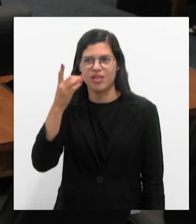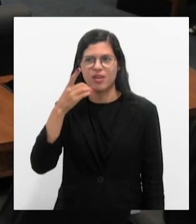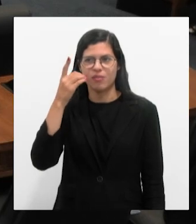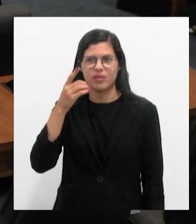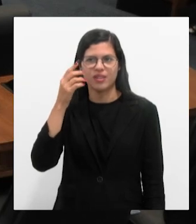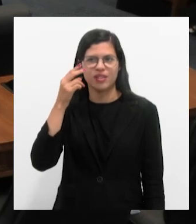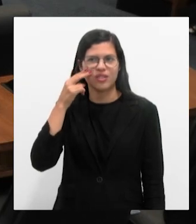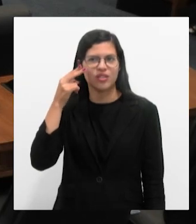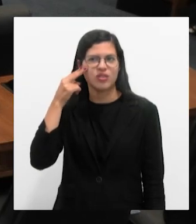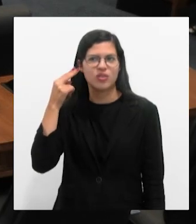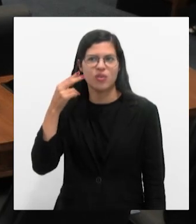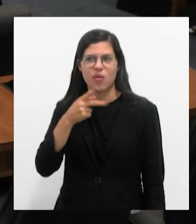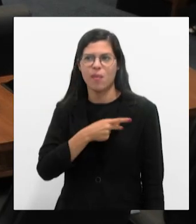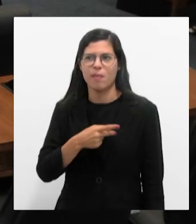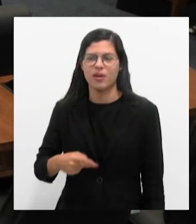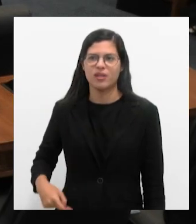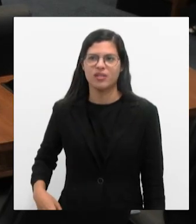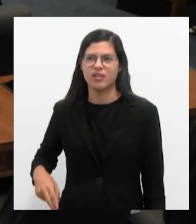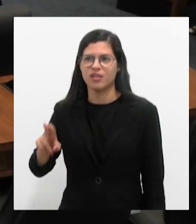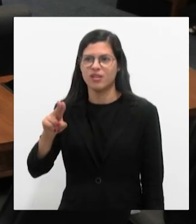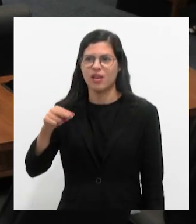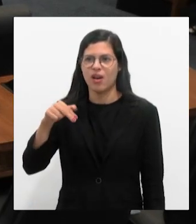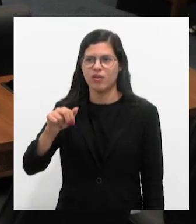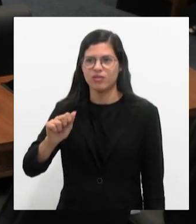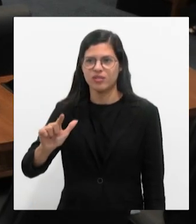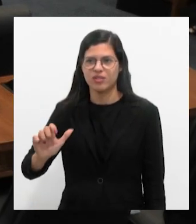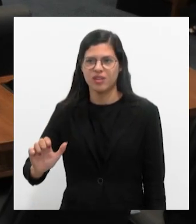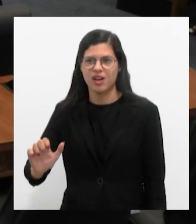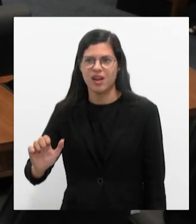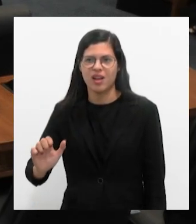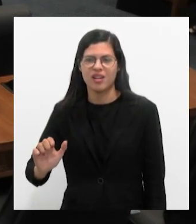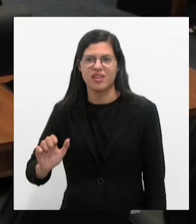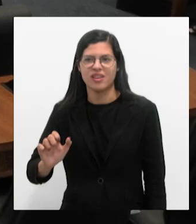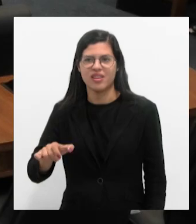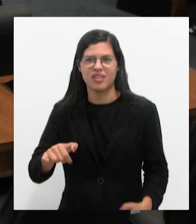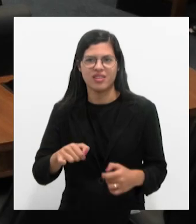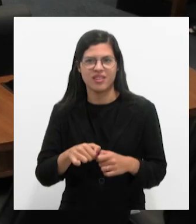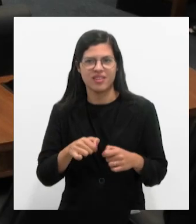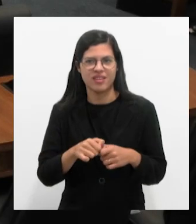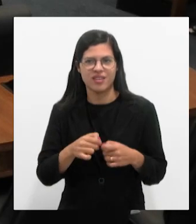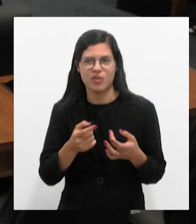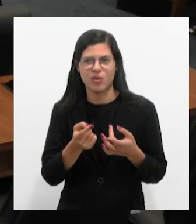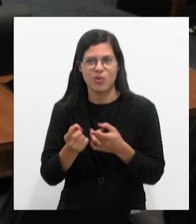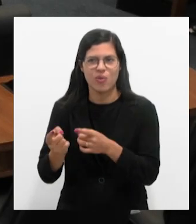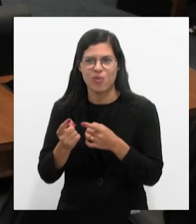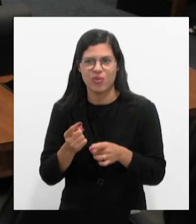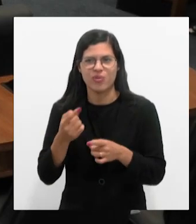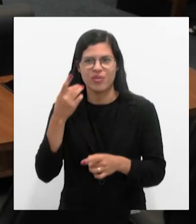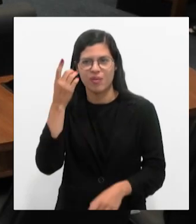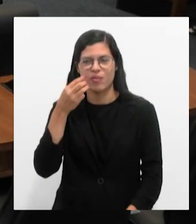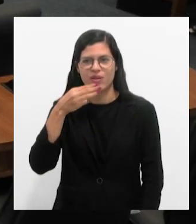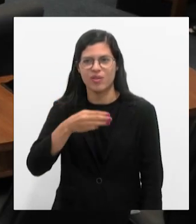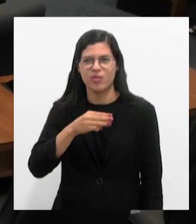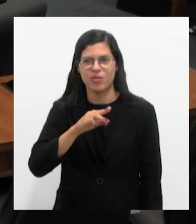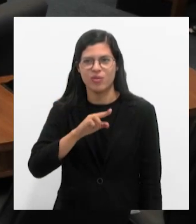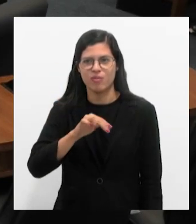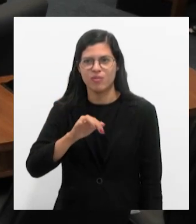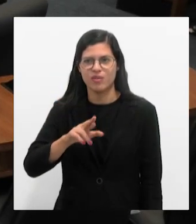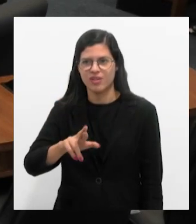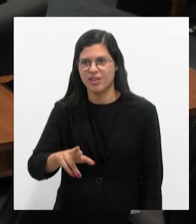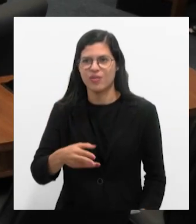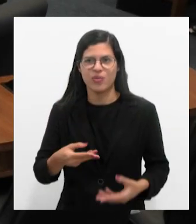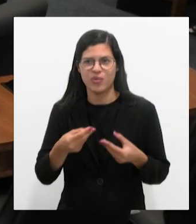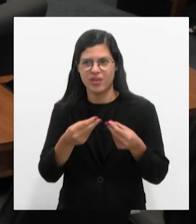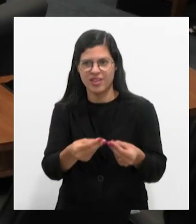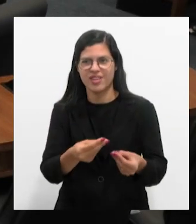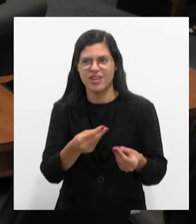como presidente da UNARE, está praticando um calote no deputado Munir e não entregou a carteira ao deputado Munir até hoje, o que